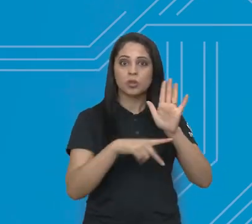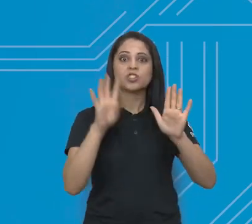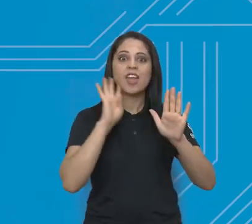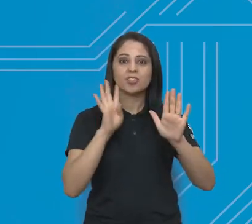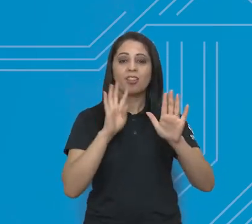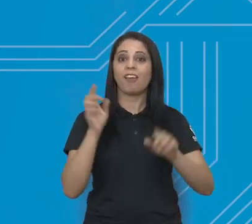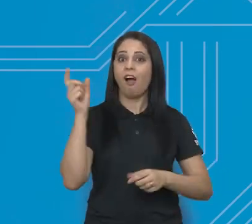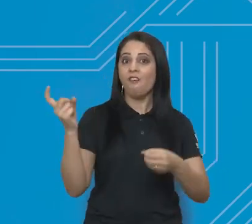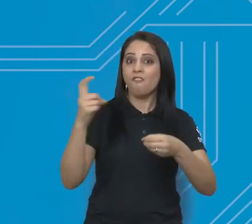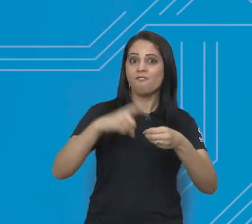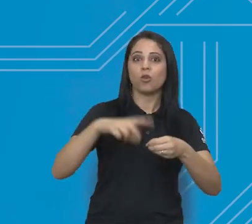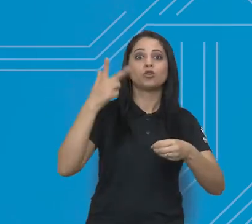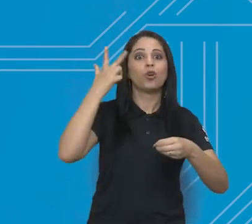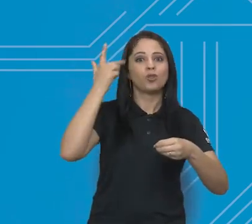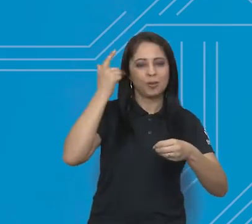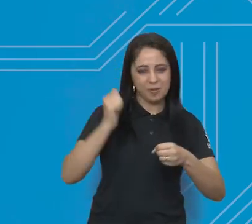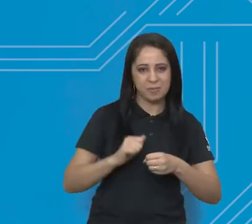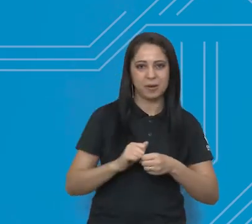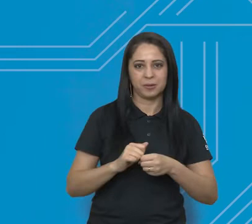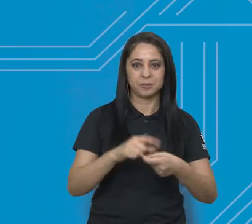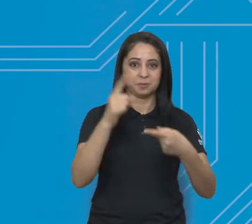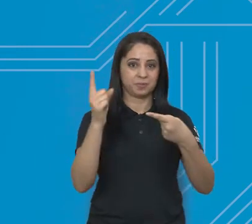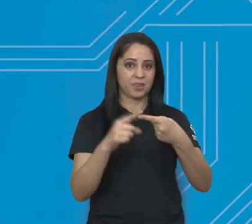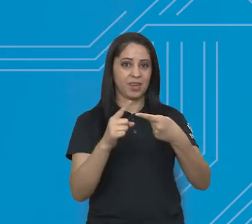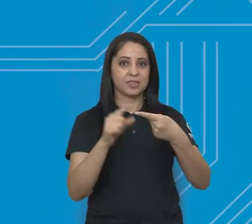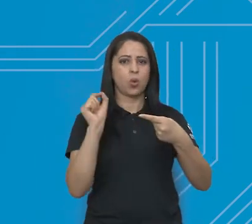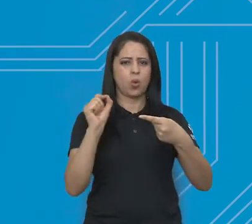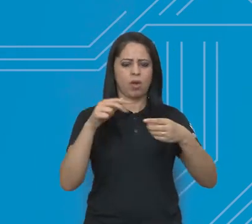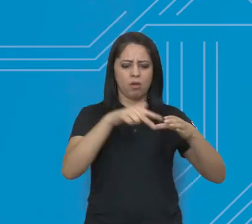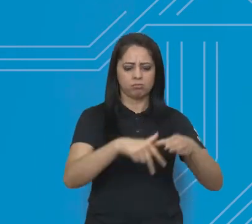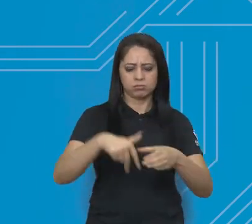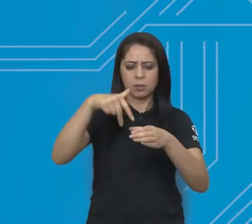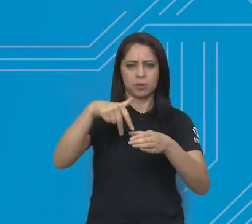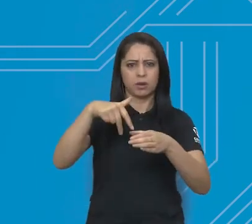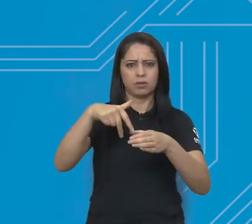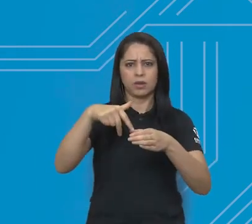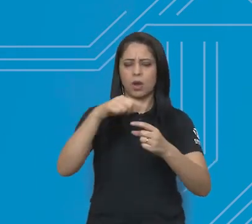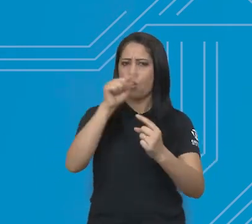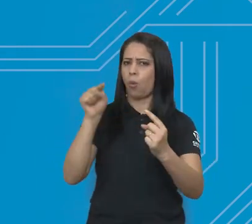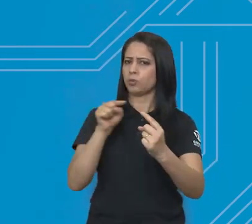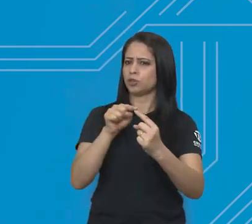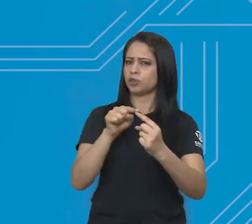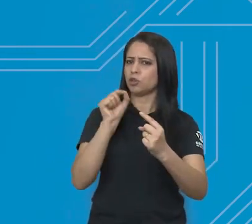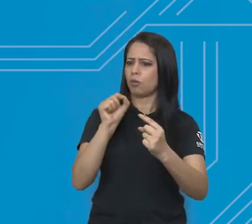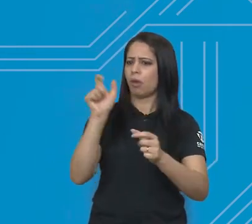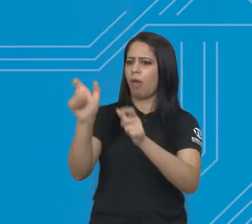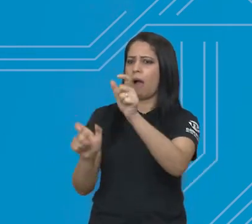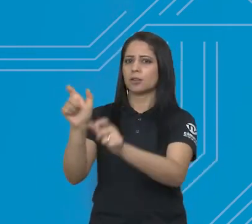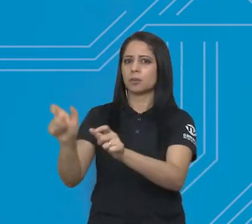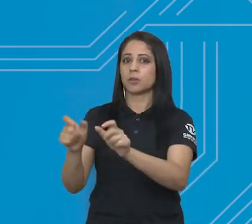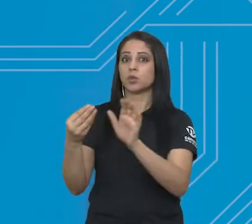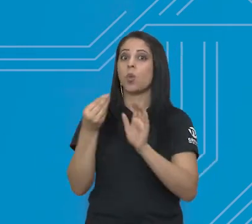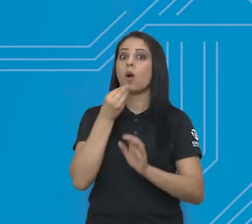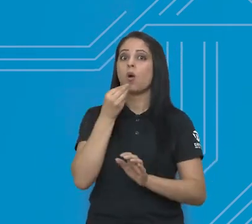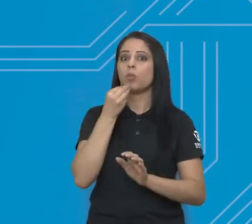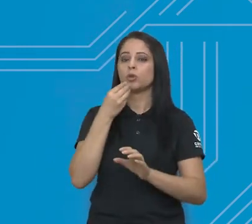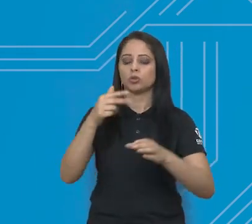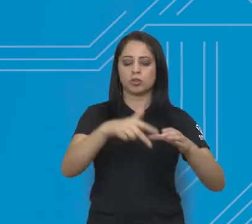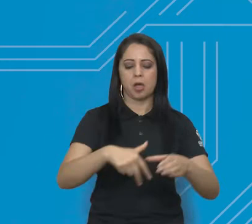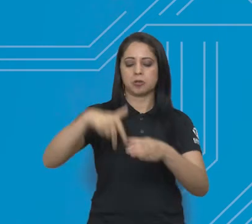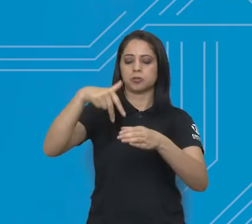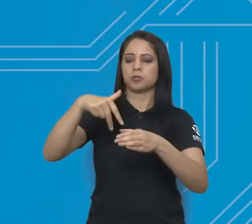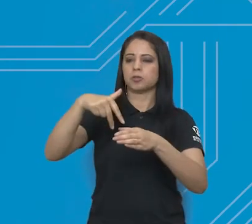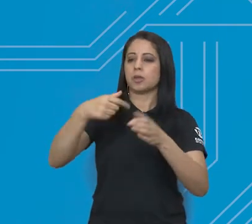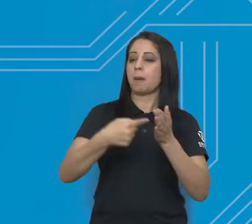na participação popular aqui no Legislativo. Um deles é o Tribuna Livre, que oferece aos joseenses a oportunidade